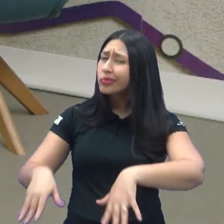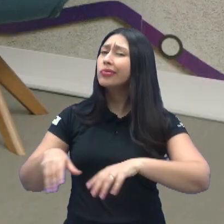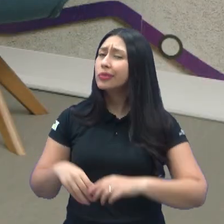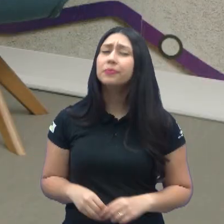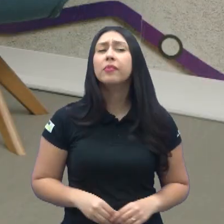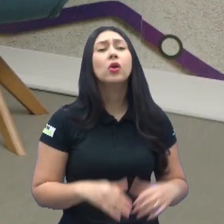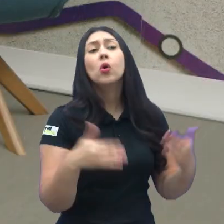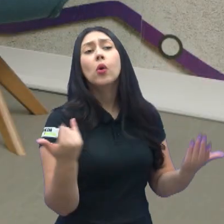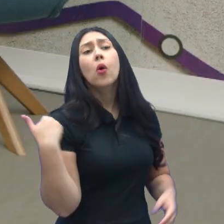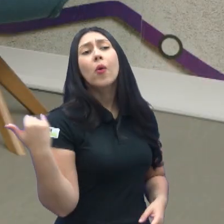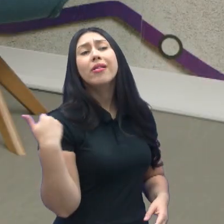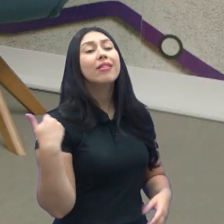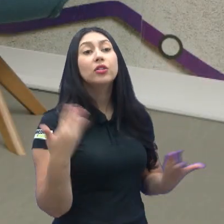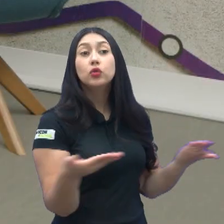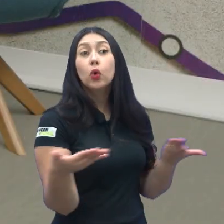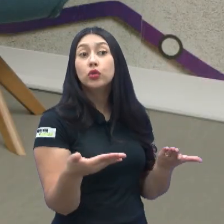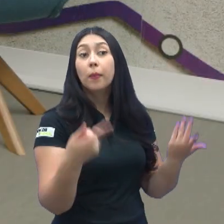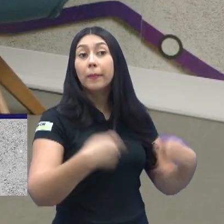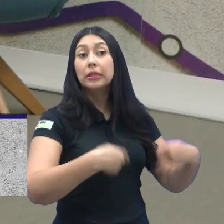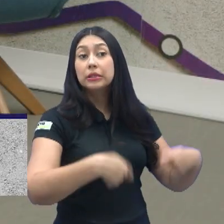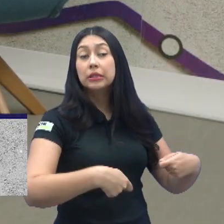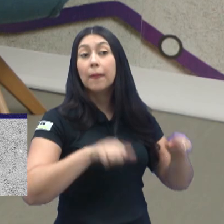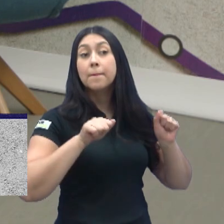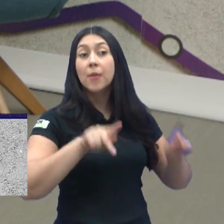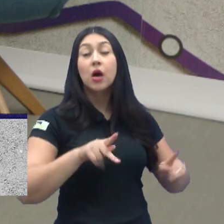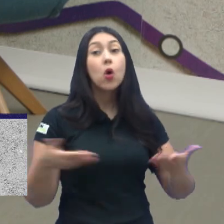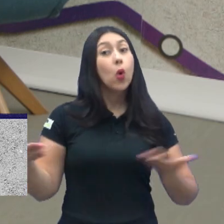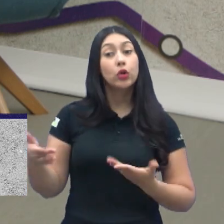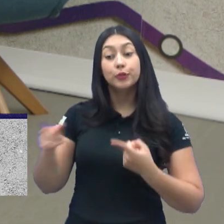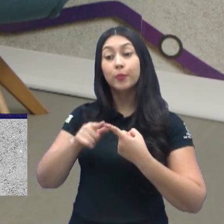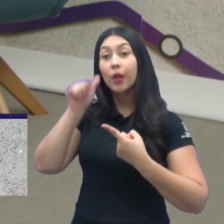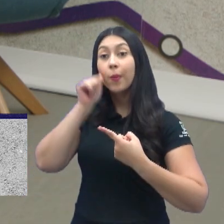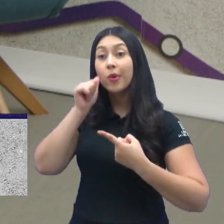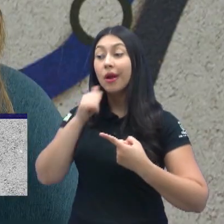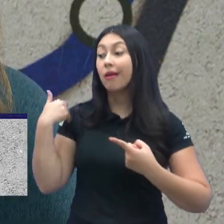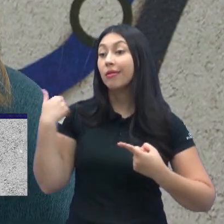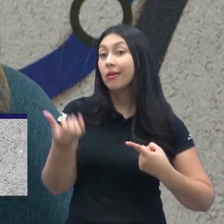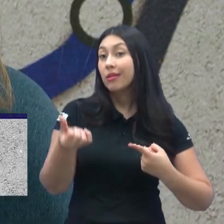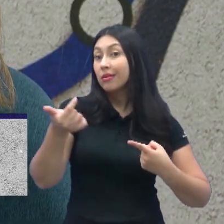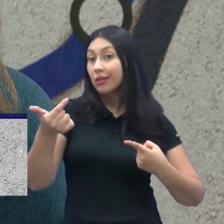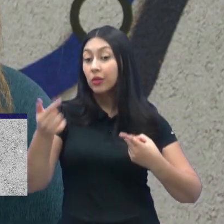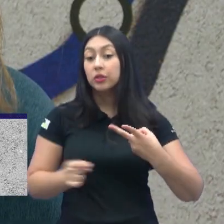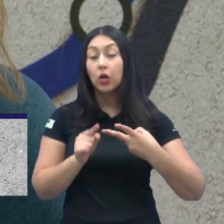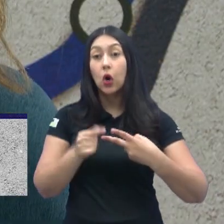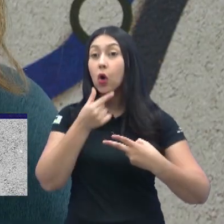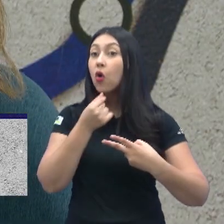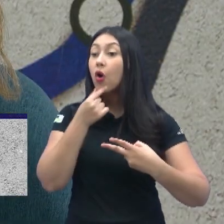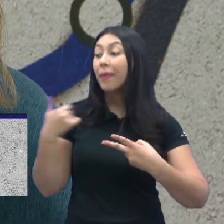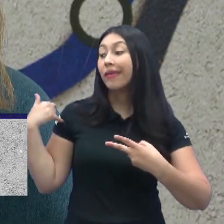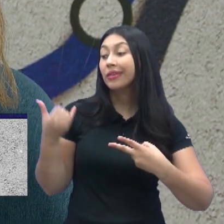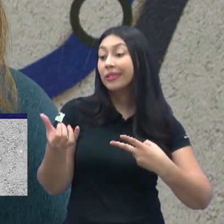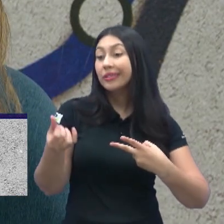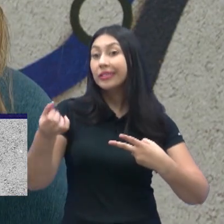idade mínima hoje para se aposentar? Então, para a mulher hoje, 62 anos e para homem, 65. Mas como eu disse,